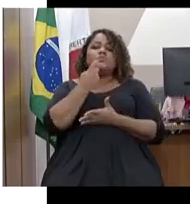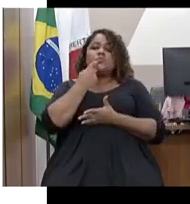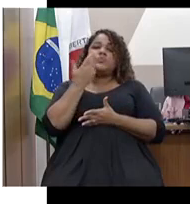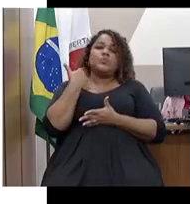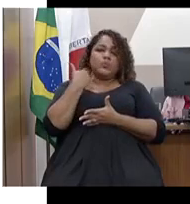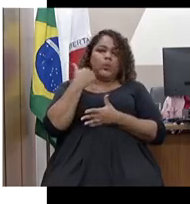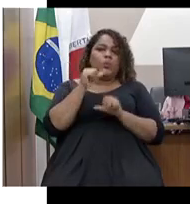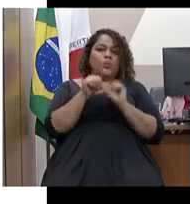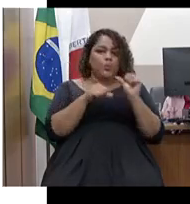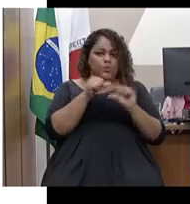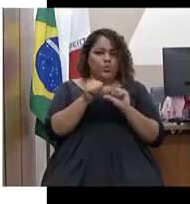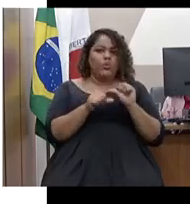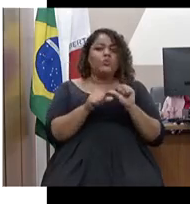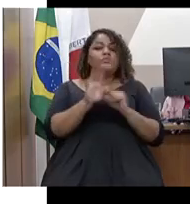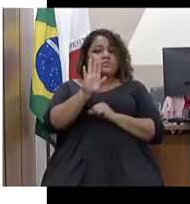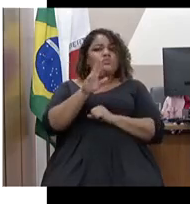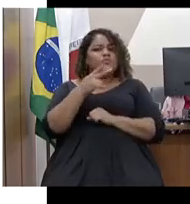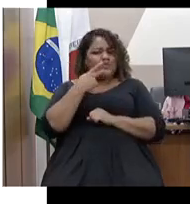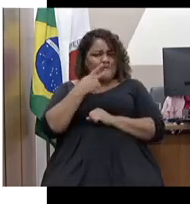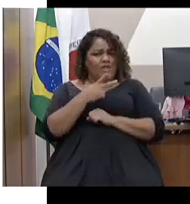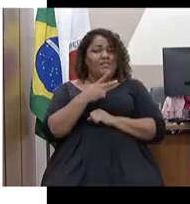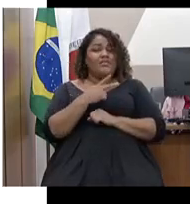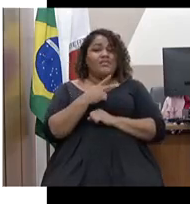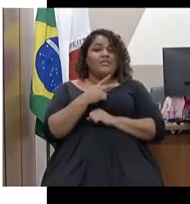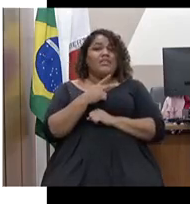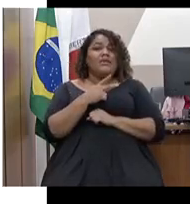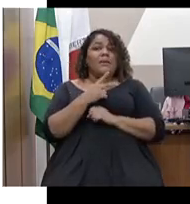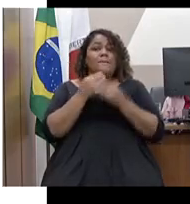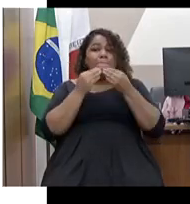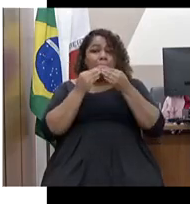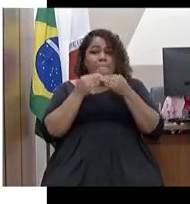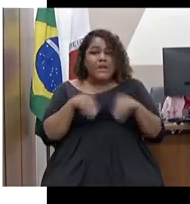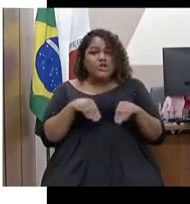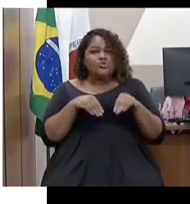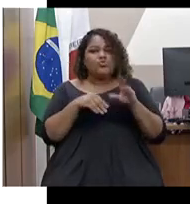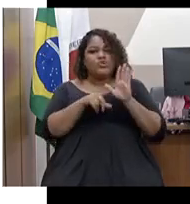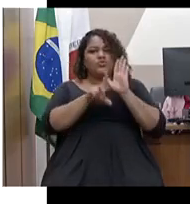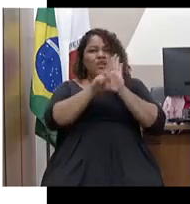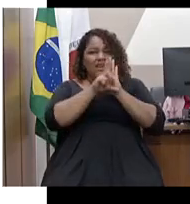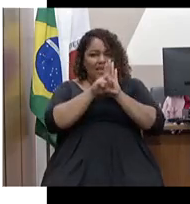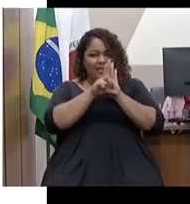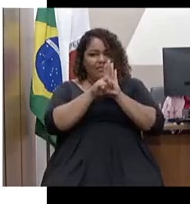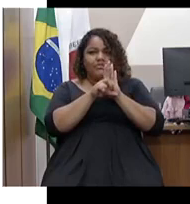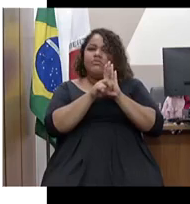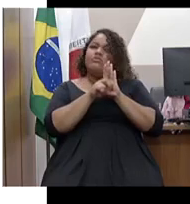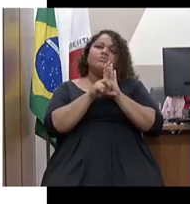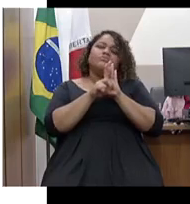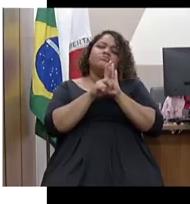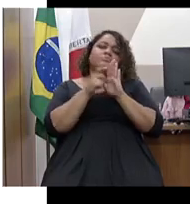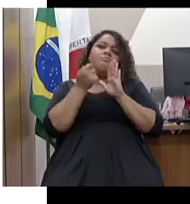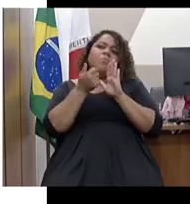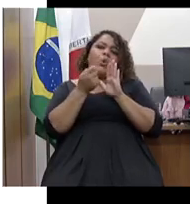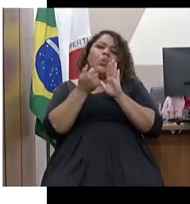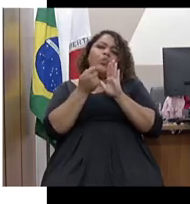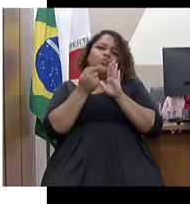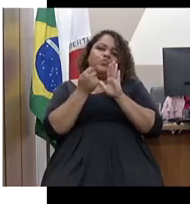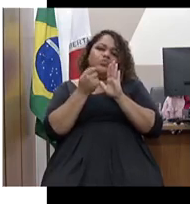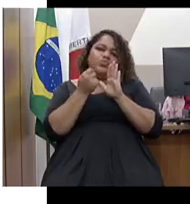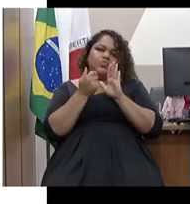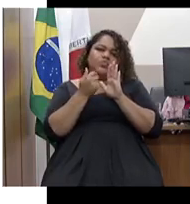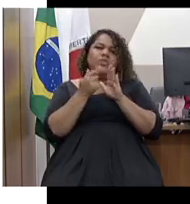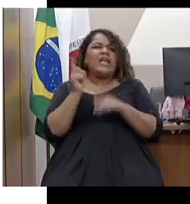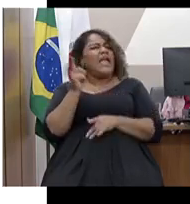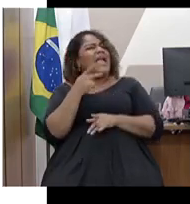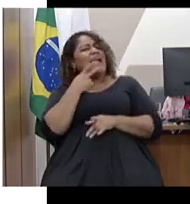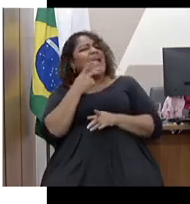muito pouco prejuízo real nas leis aconteceu existe uma discussão lá porque vamos cancelar as